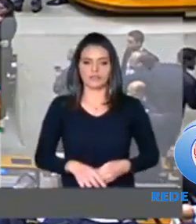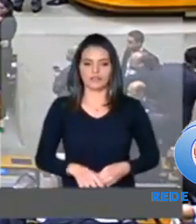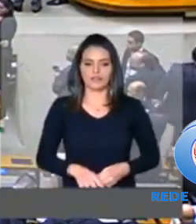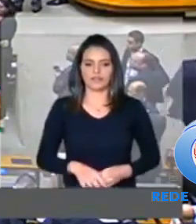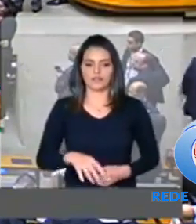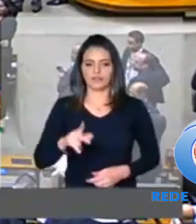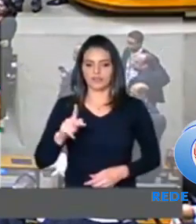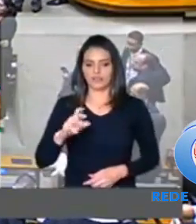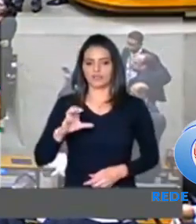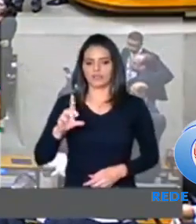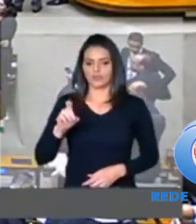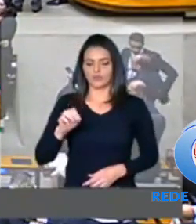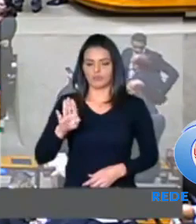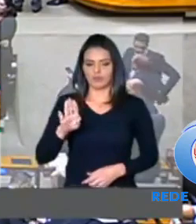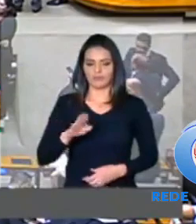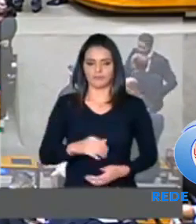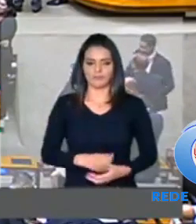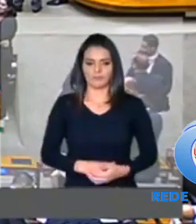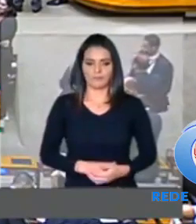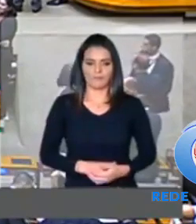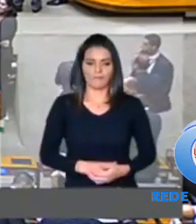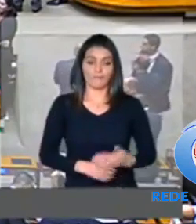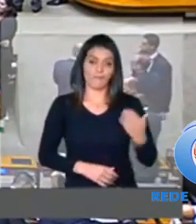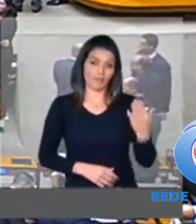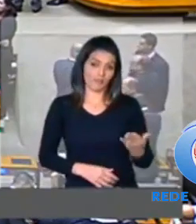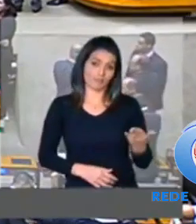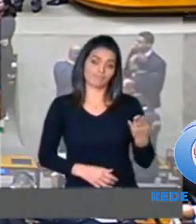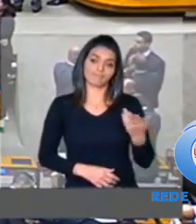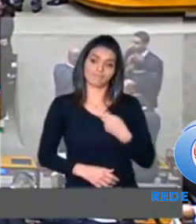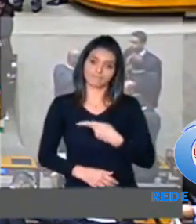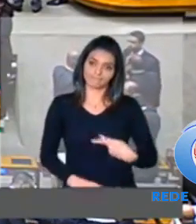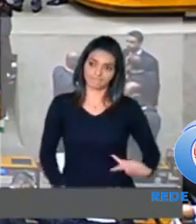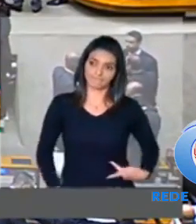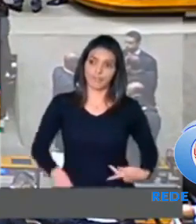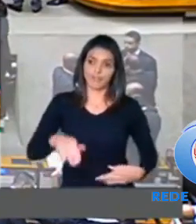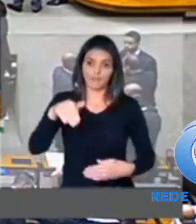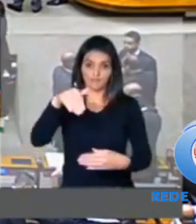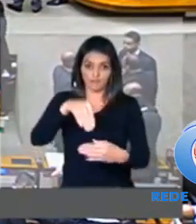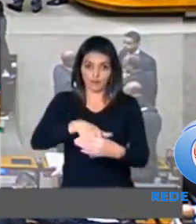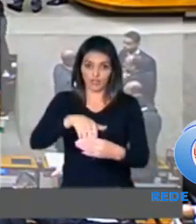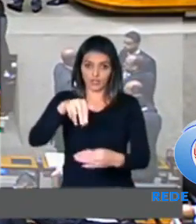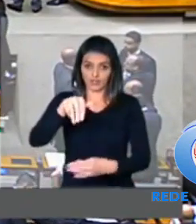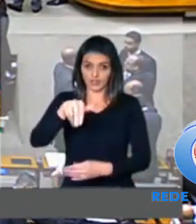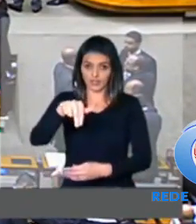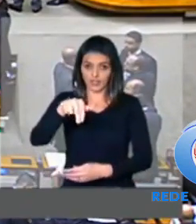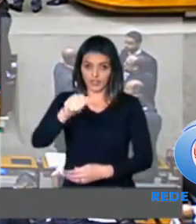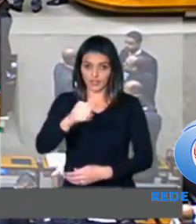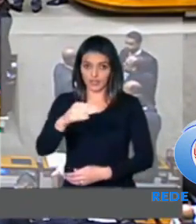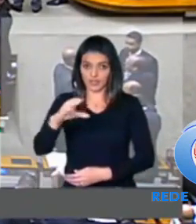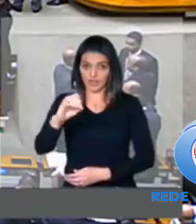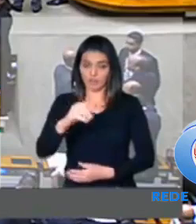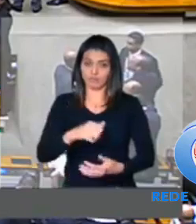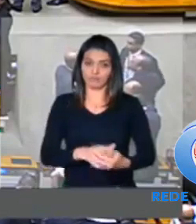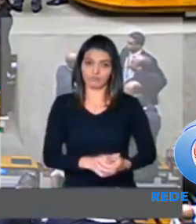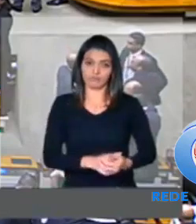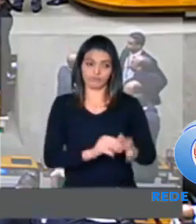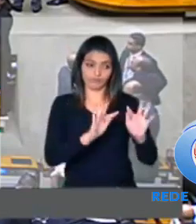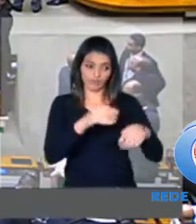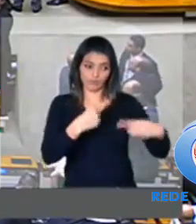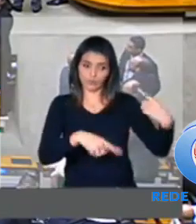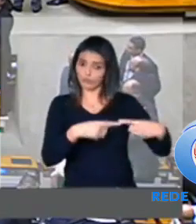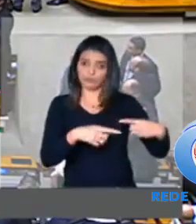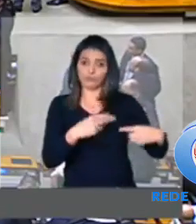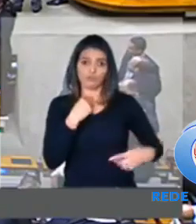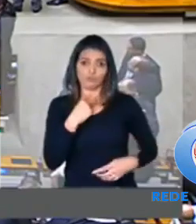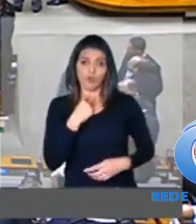PCdoB. Senhor presidente, o PCdoB vota não ao encerramento de discussão.